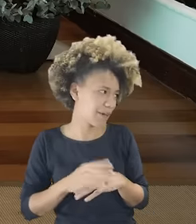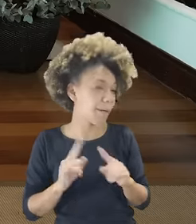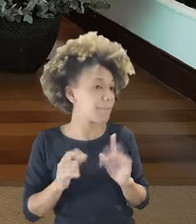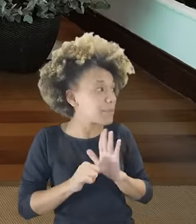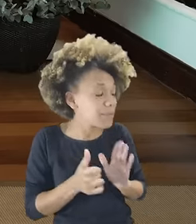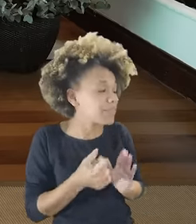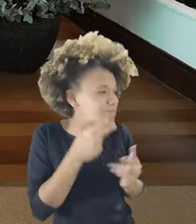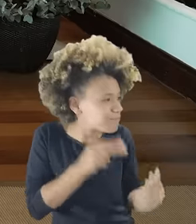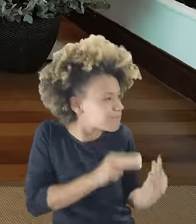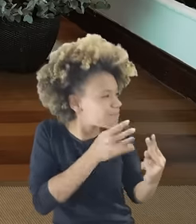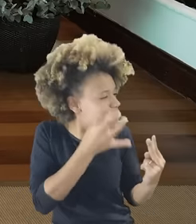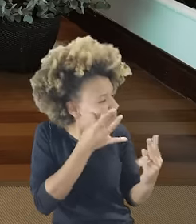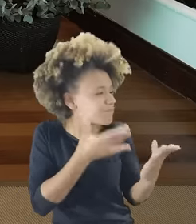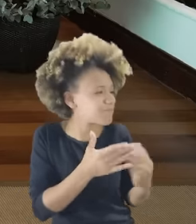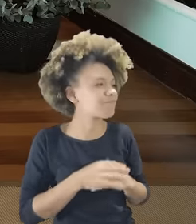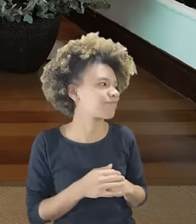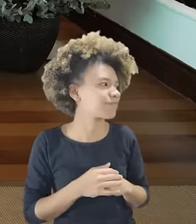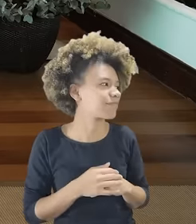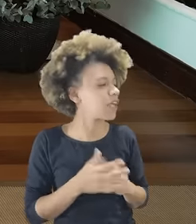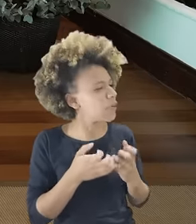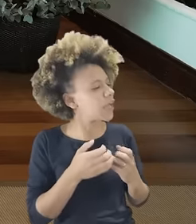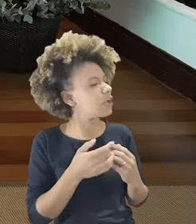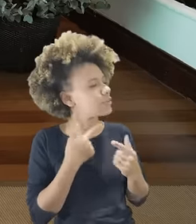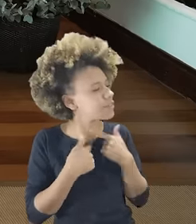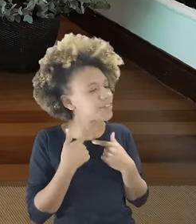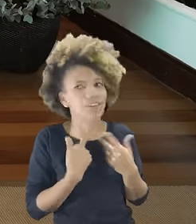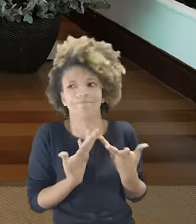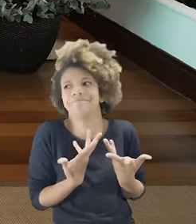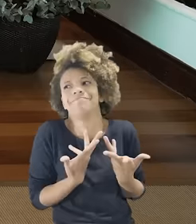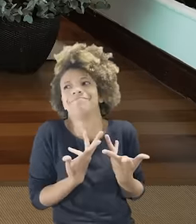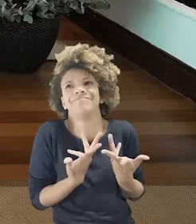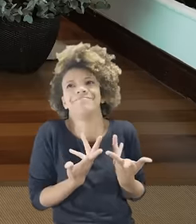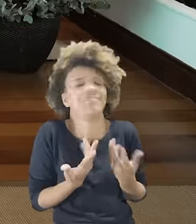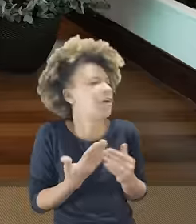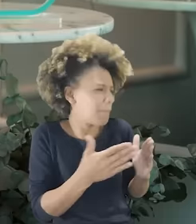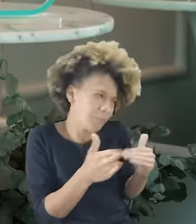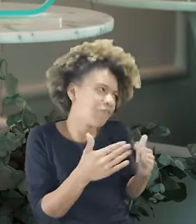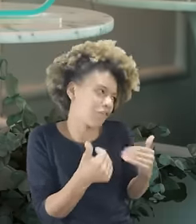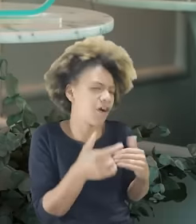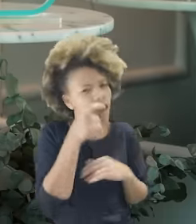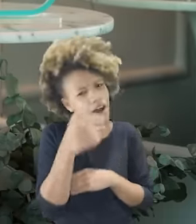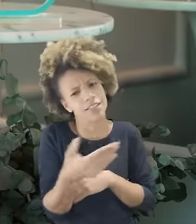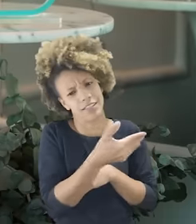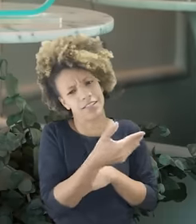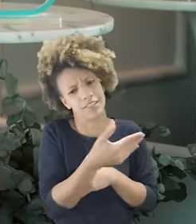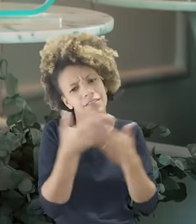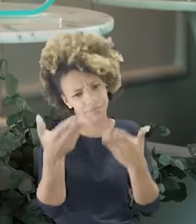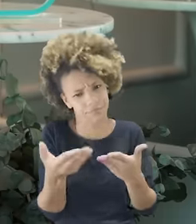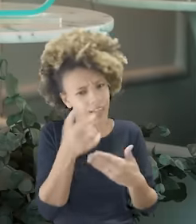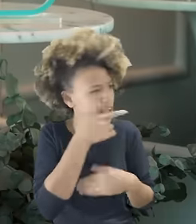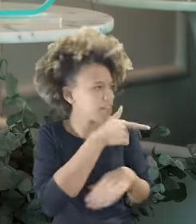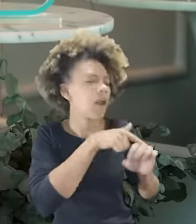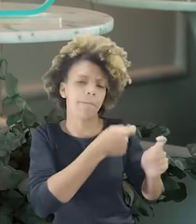aqui eu pô primeira vez que eu tô te vendo assim pessoalmente quero te desejar velho para você por favor assistam esse